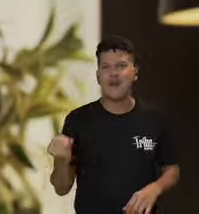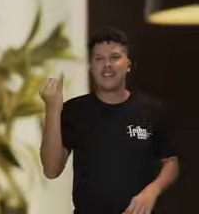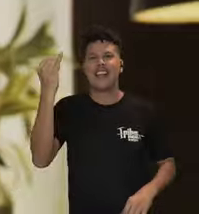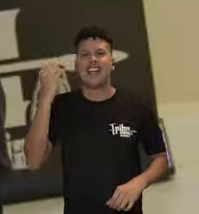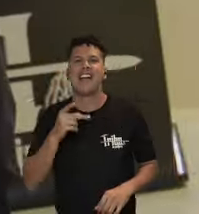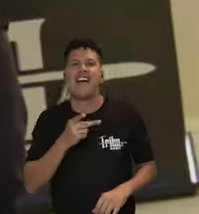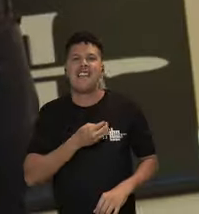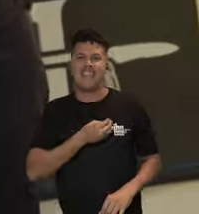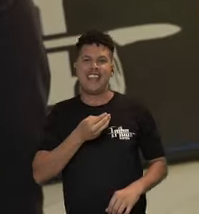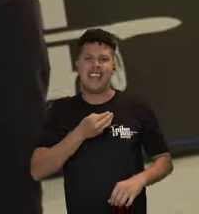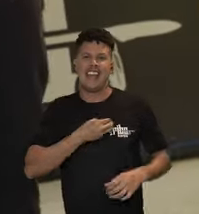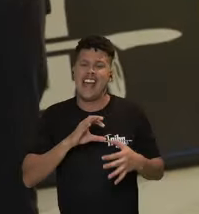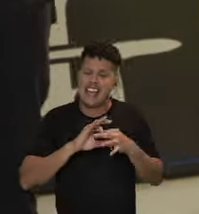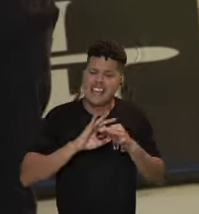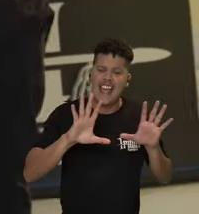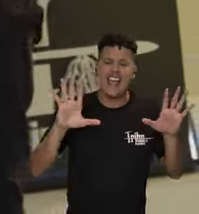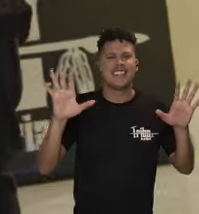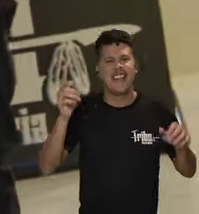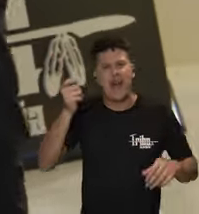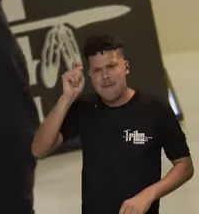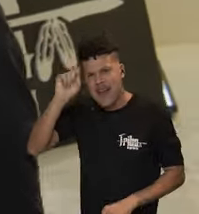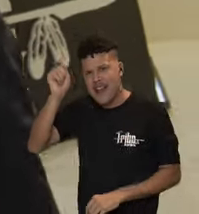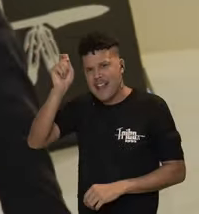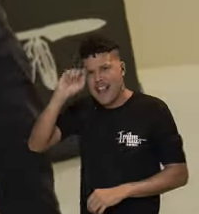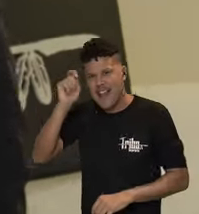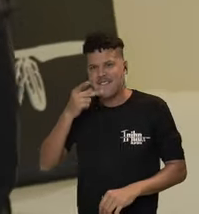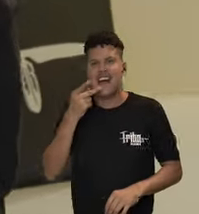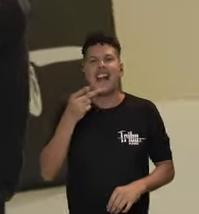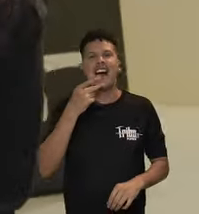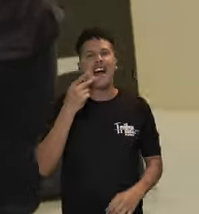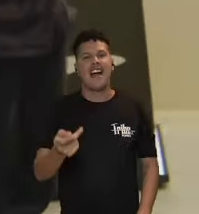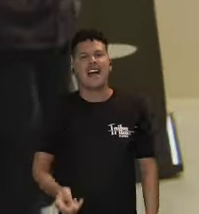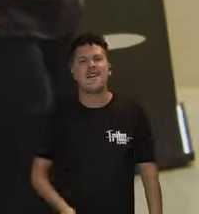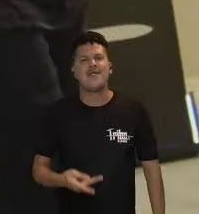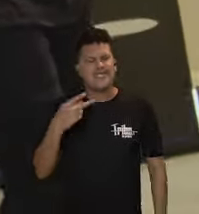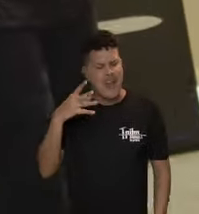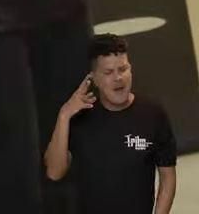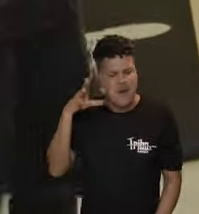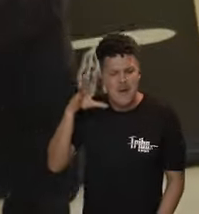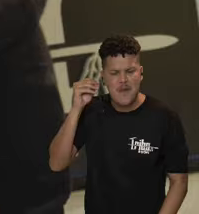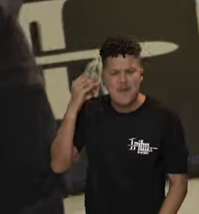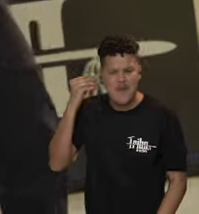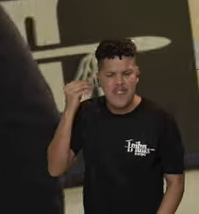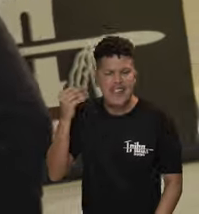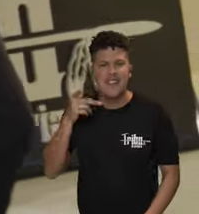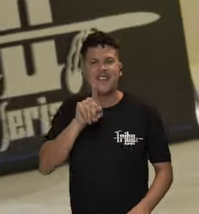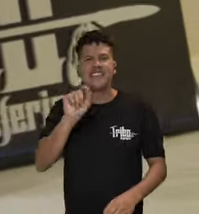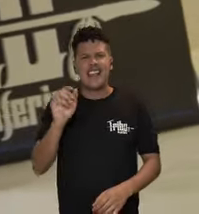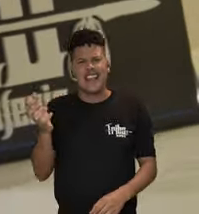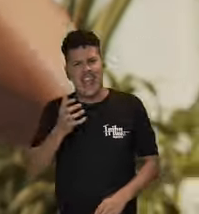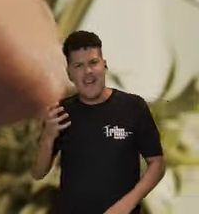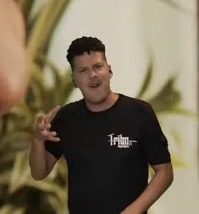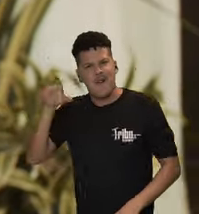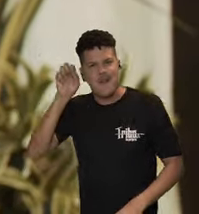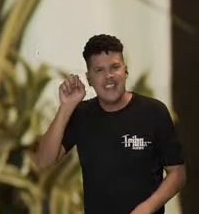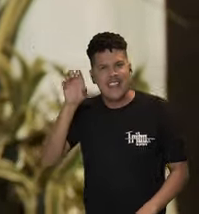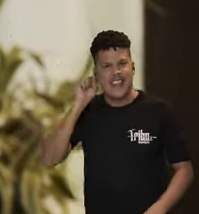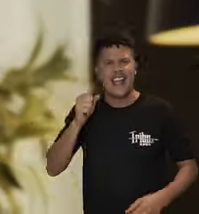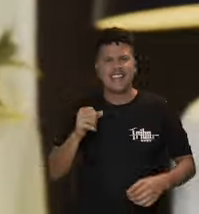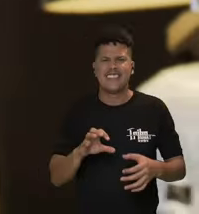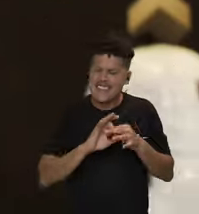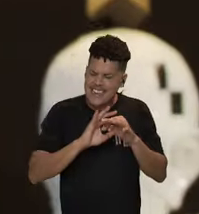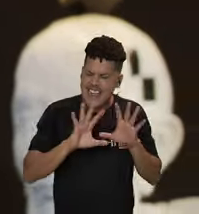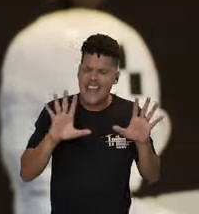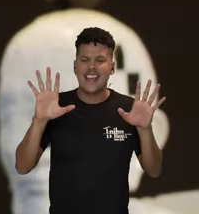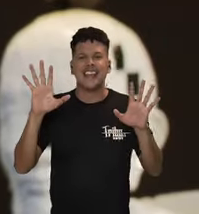e sim o que sou. Deixa o maloqueiro falar no seu ouvido o que você quer ouvir.